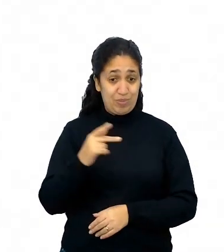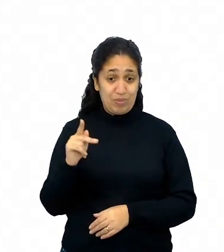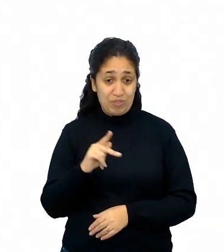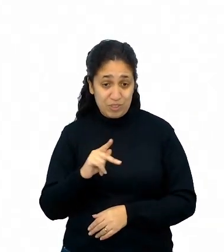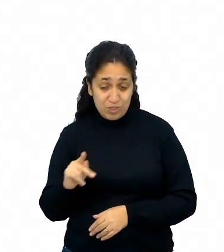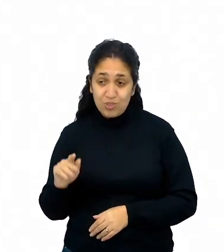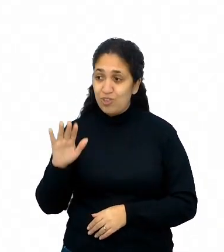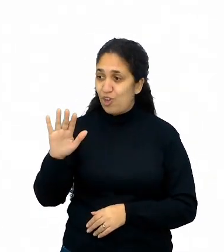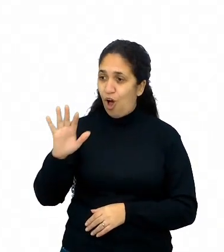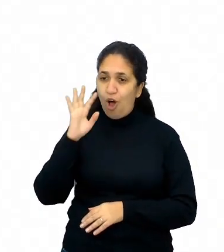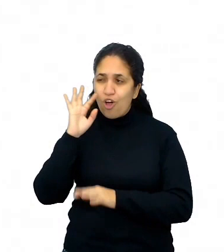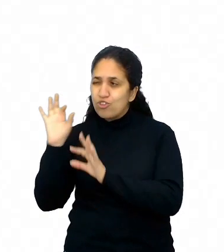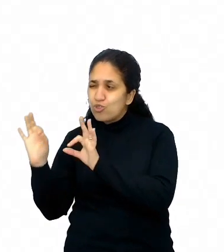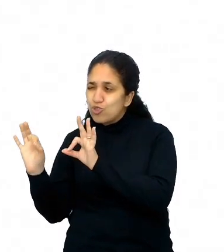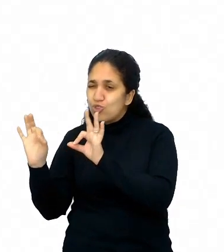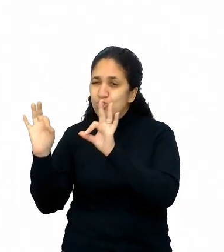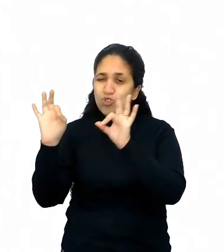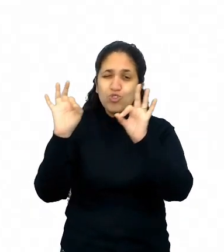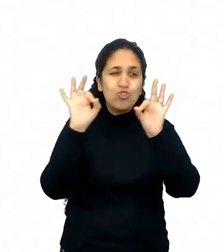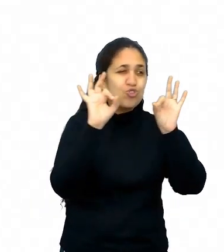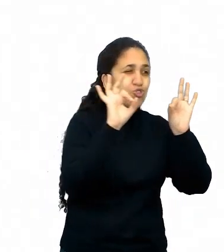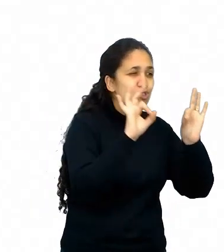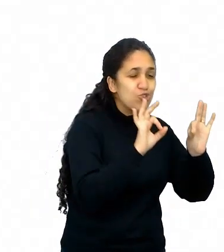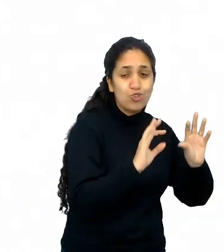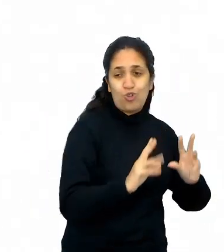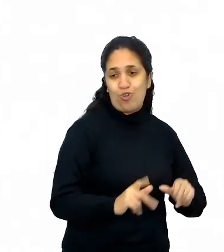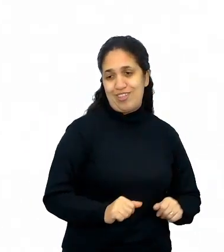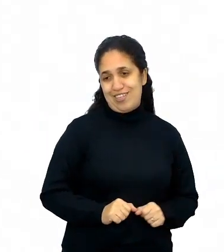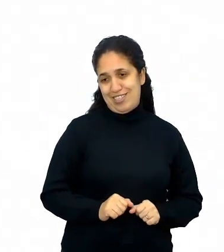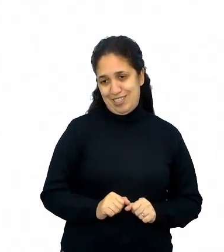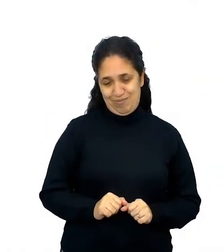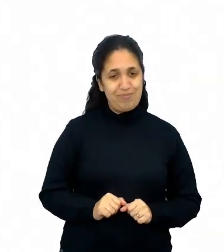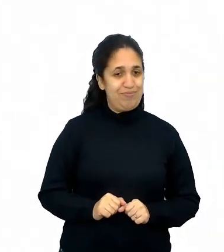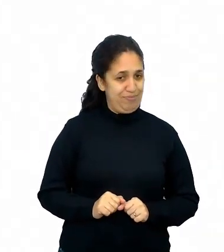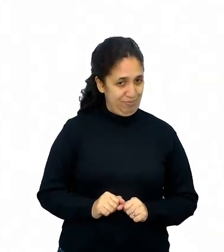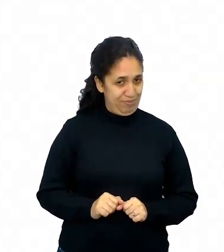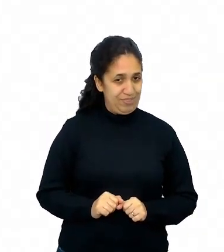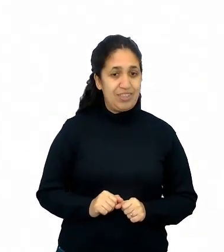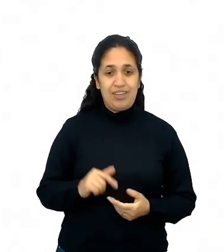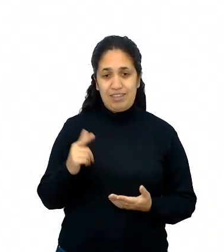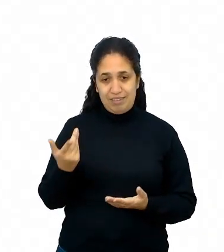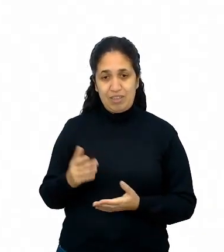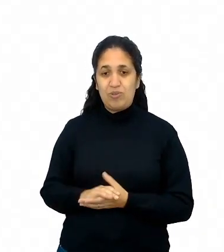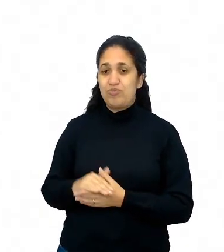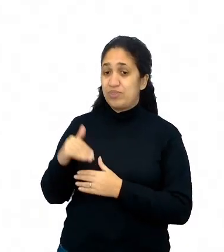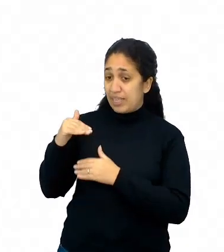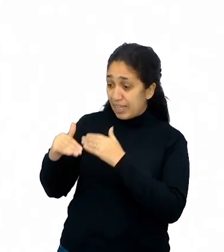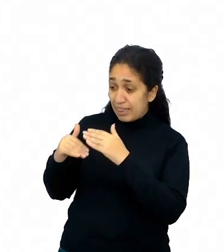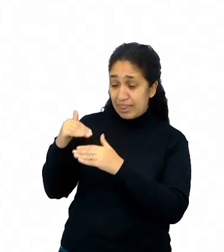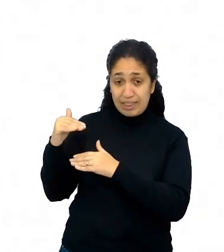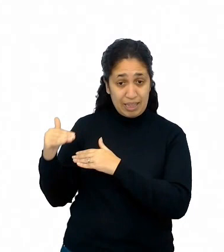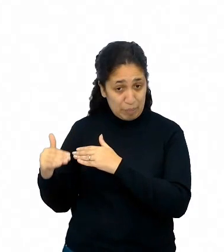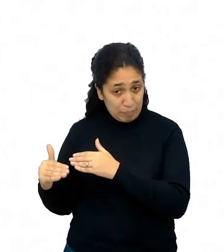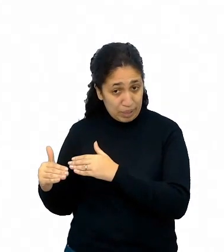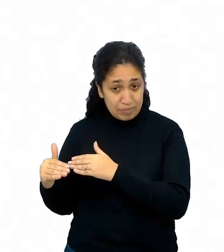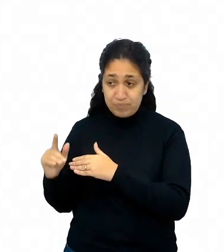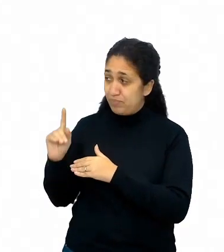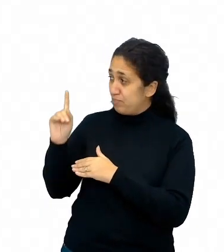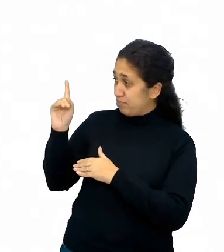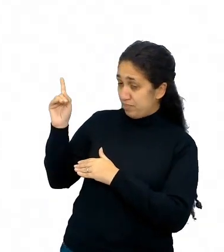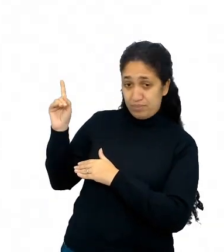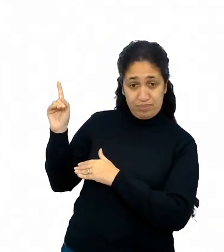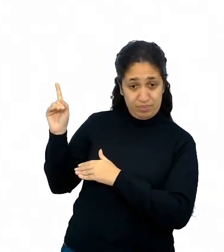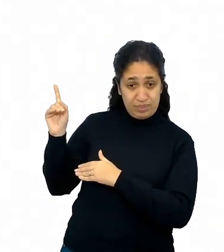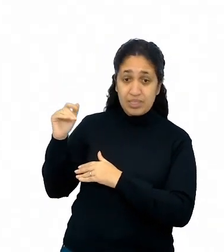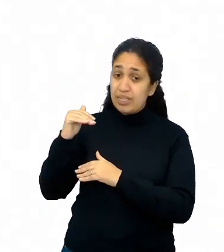ter assistido todas essas ATPC, tá? Então, tivemos etapa série da